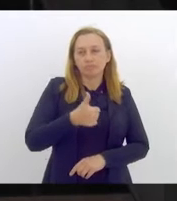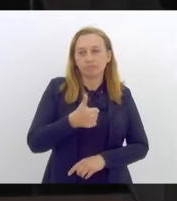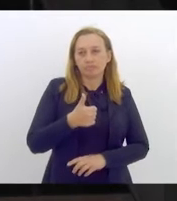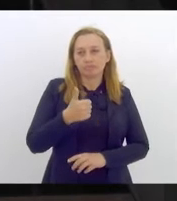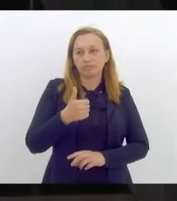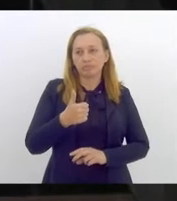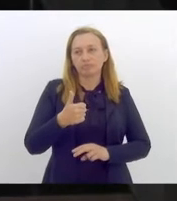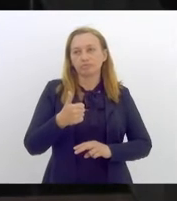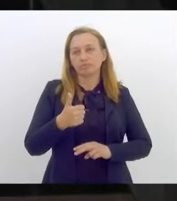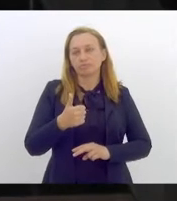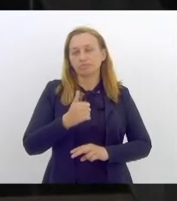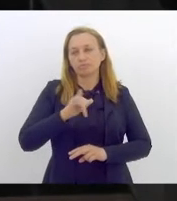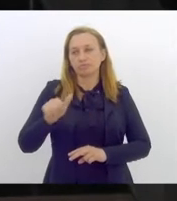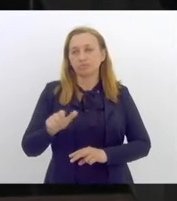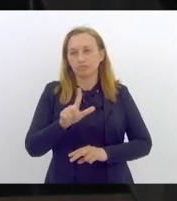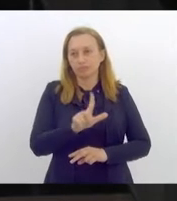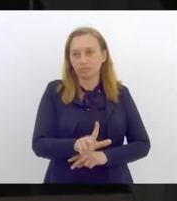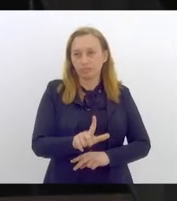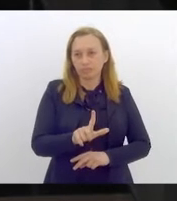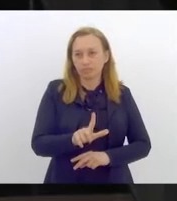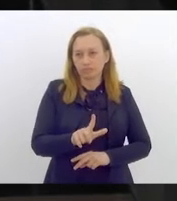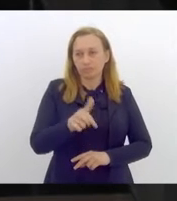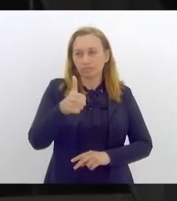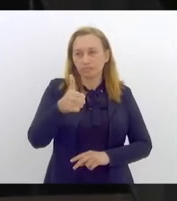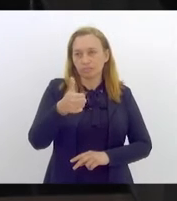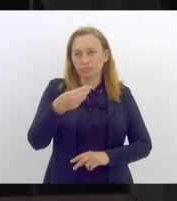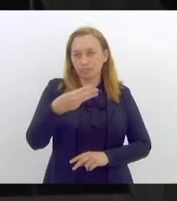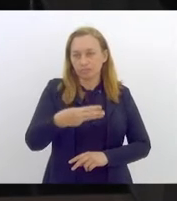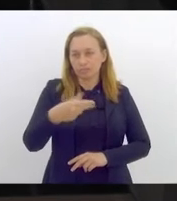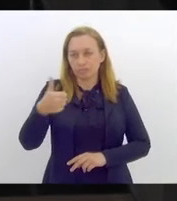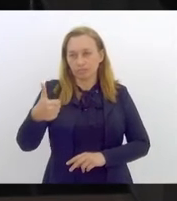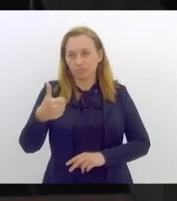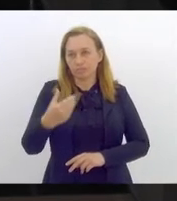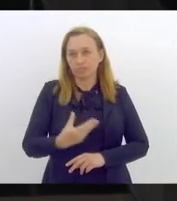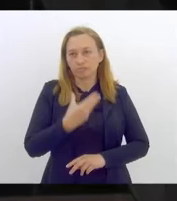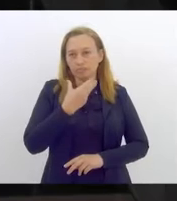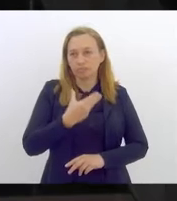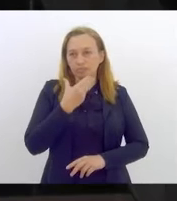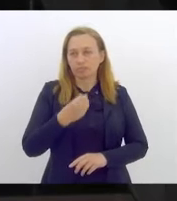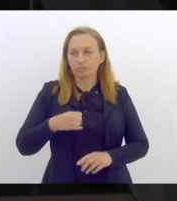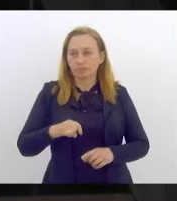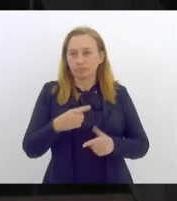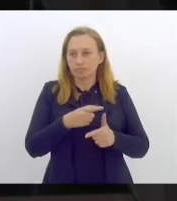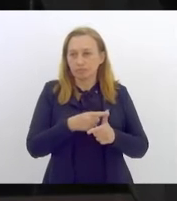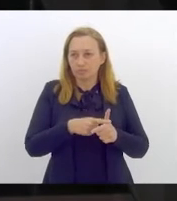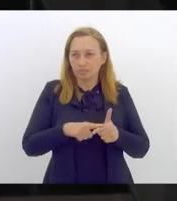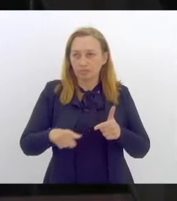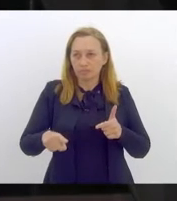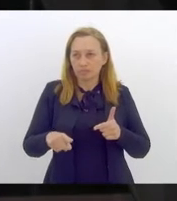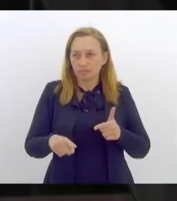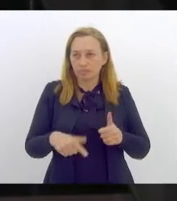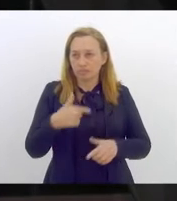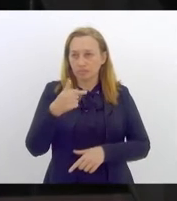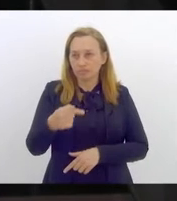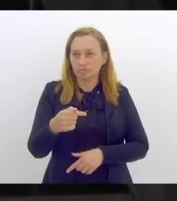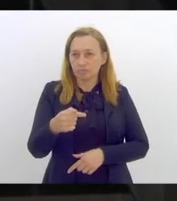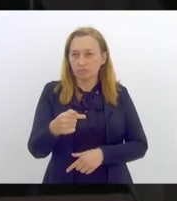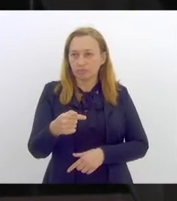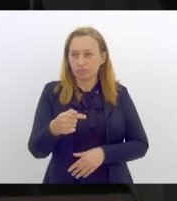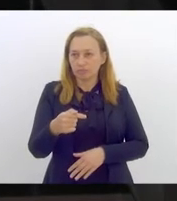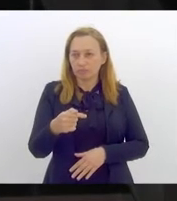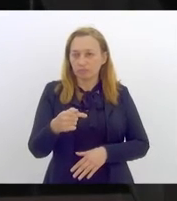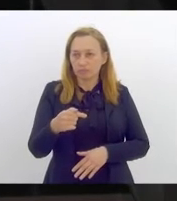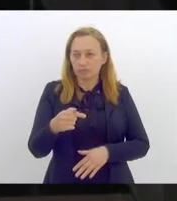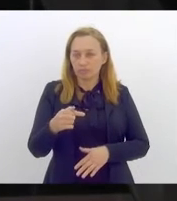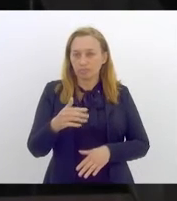dezembro. Por via de consequência, se a gente dividir isso por 7, vai passar de